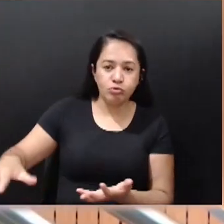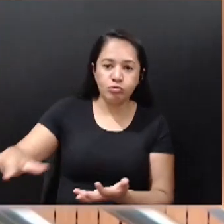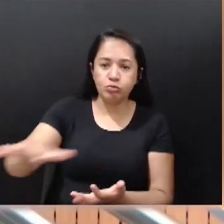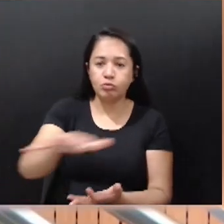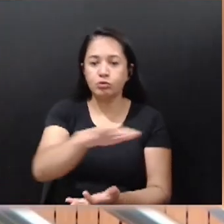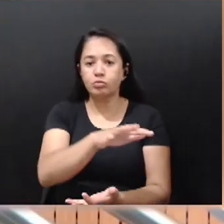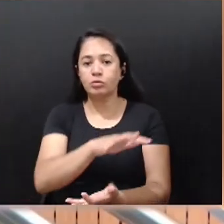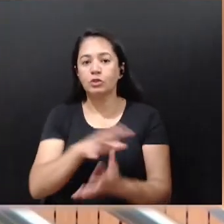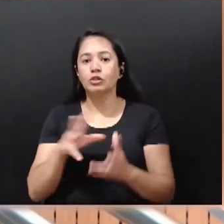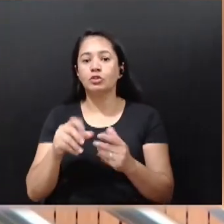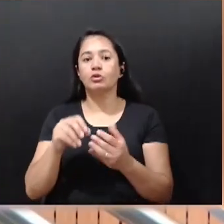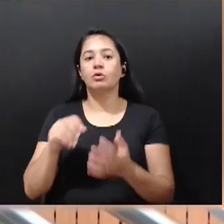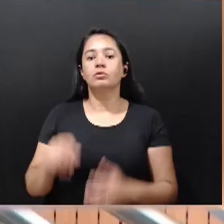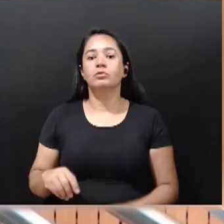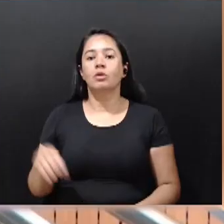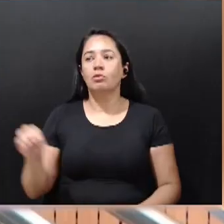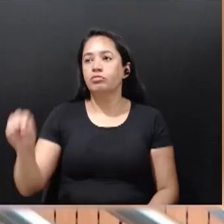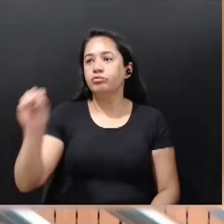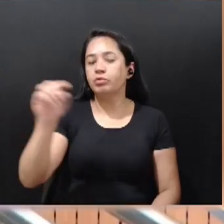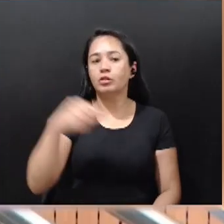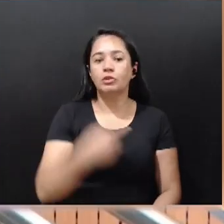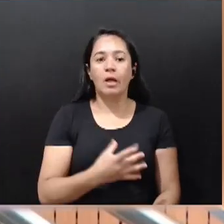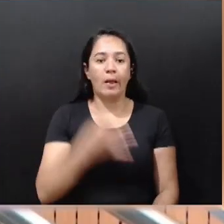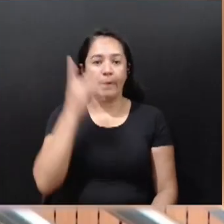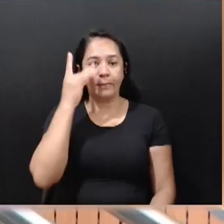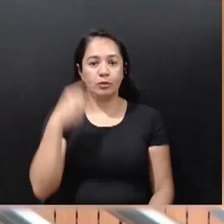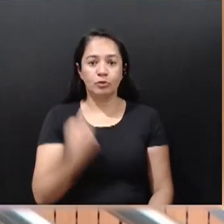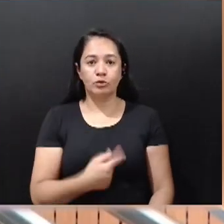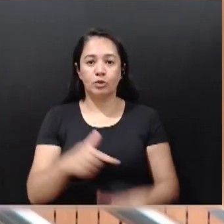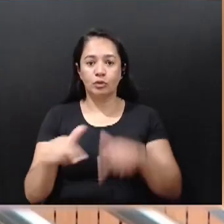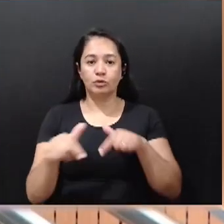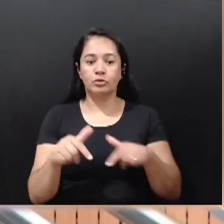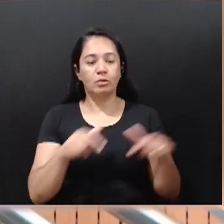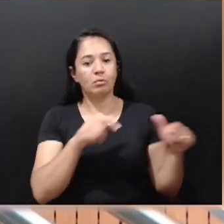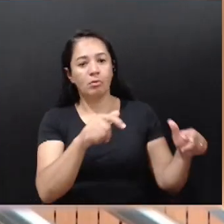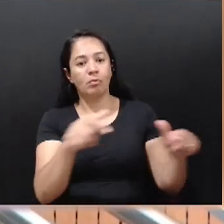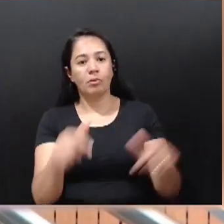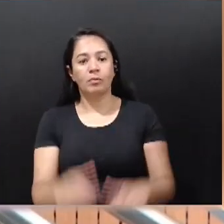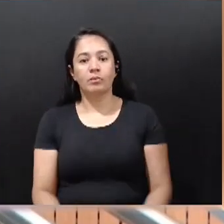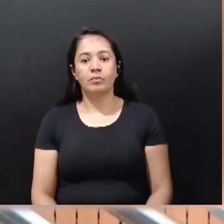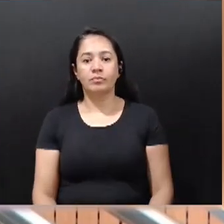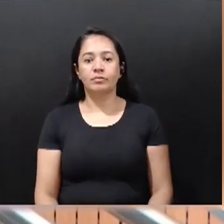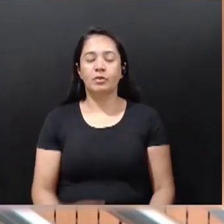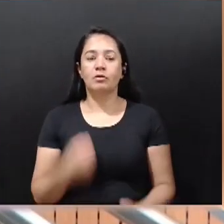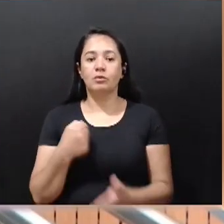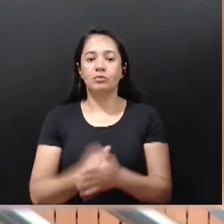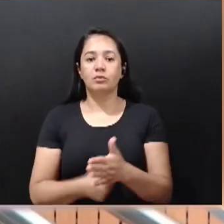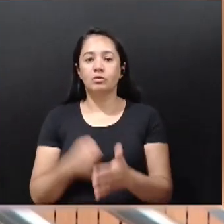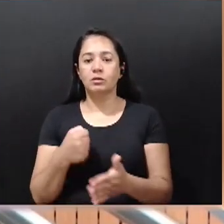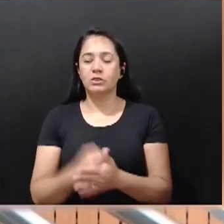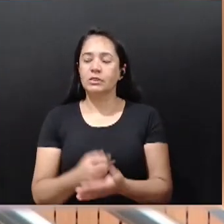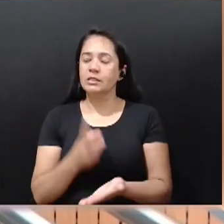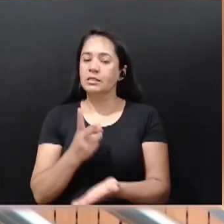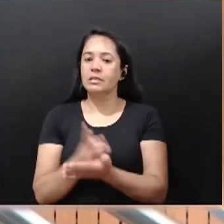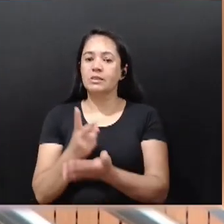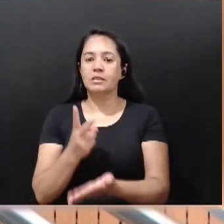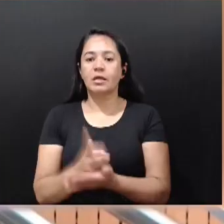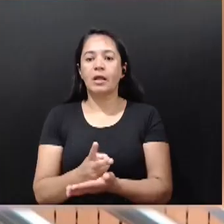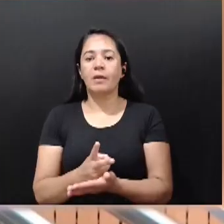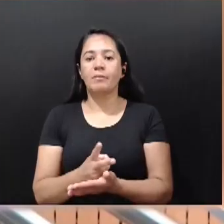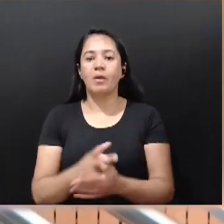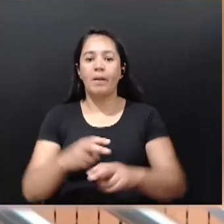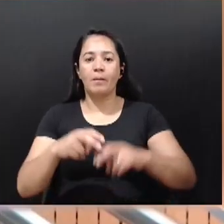continentes nós estamos presentes. Nossa atuação nos territórios é de resistência sempre ao conflito